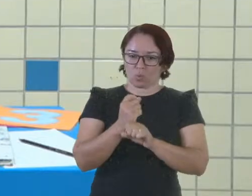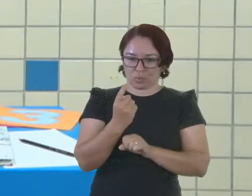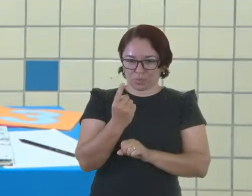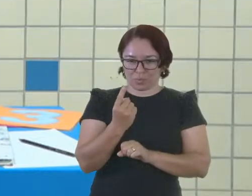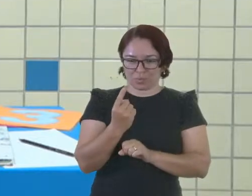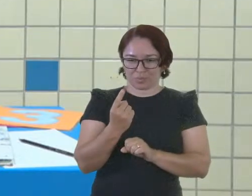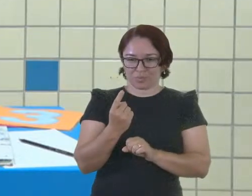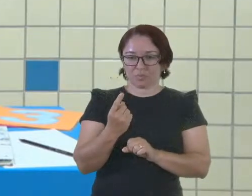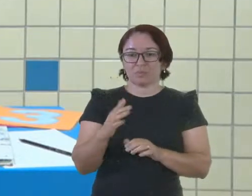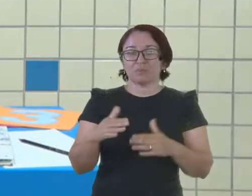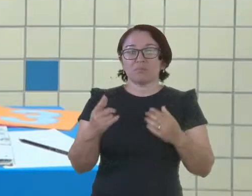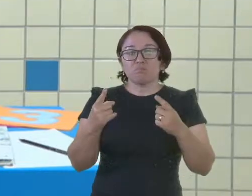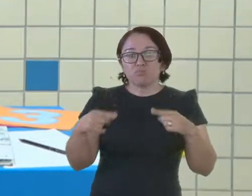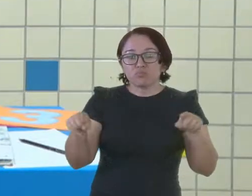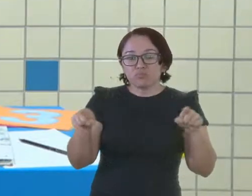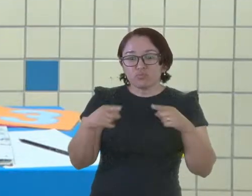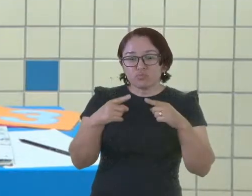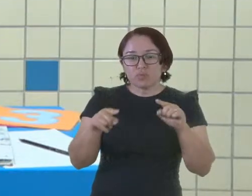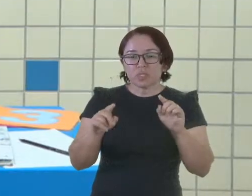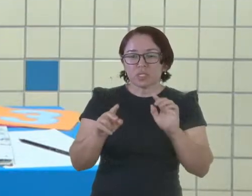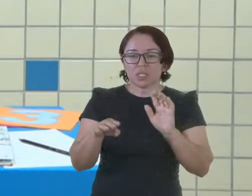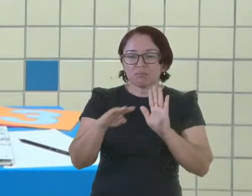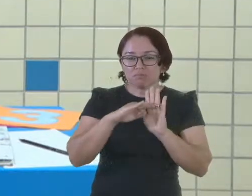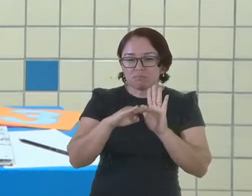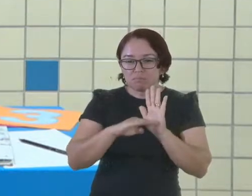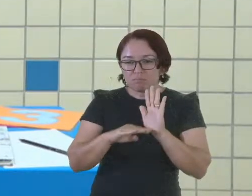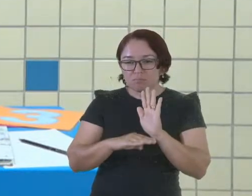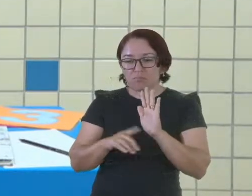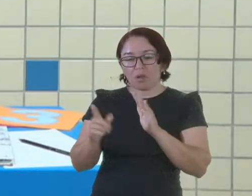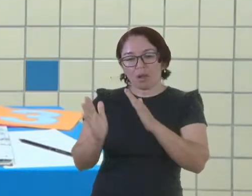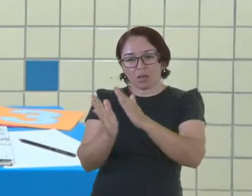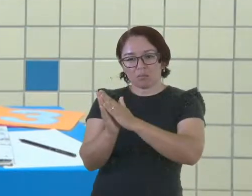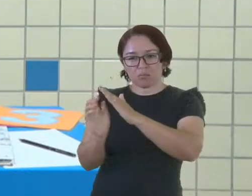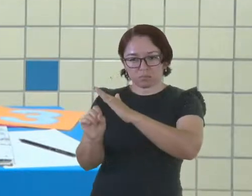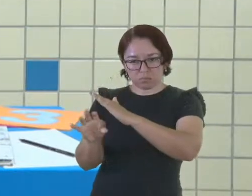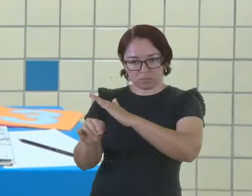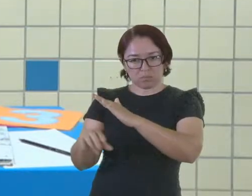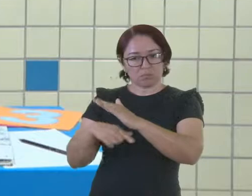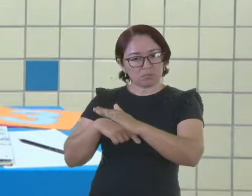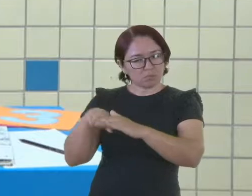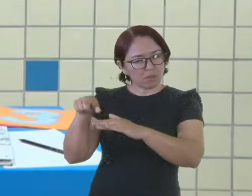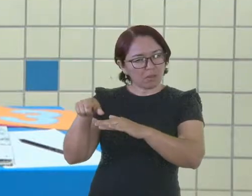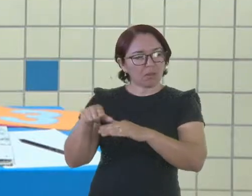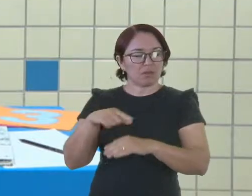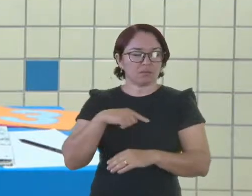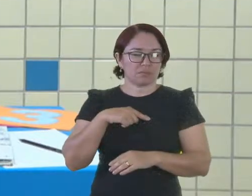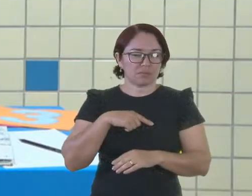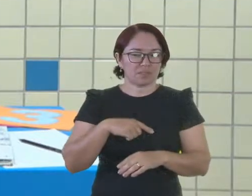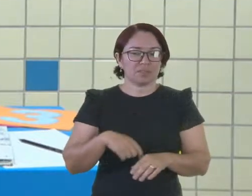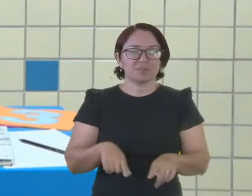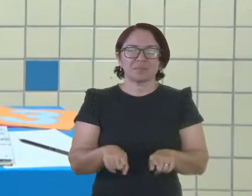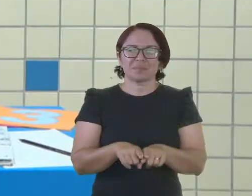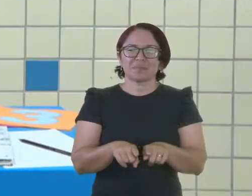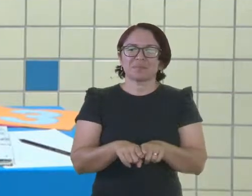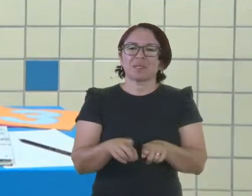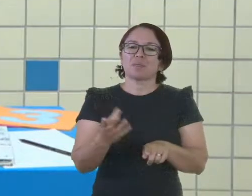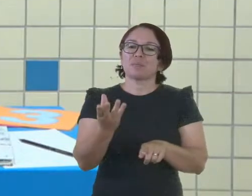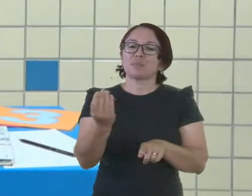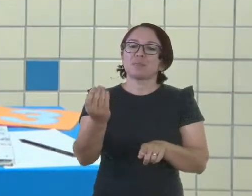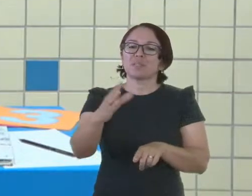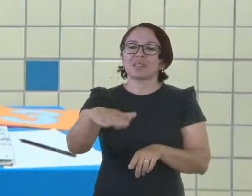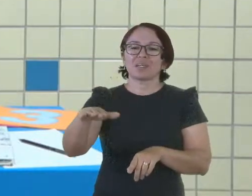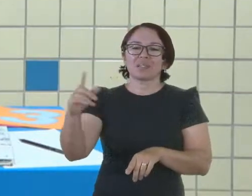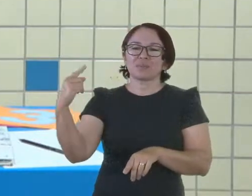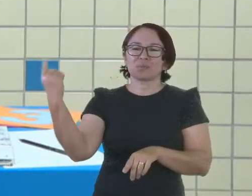Homeschool, então vocês podem pesquisar lá vai ter a letra dela certinha, mas também muitas crianças já conhecem